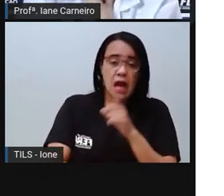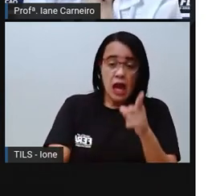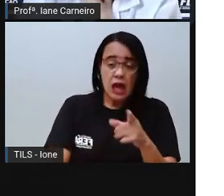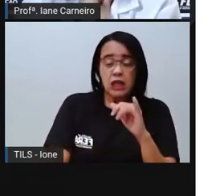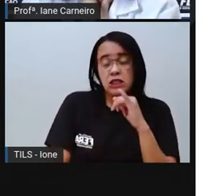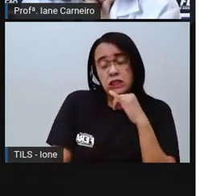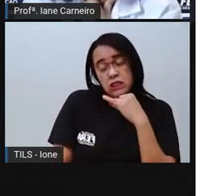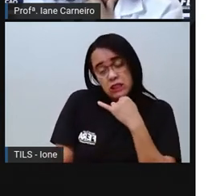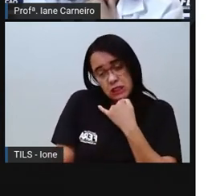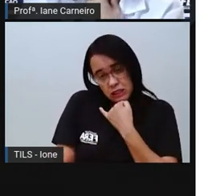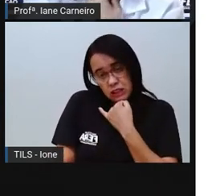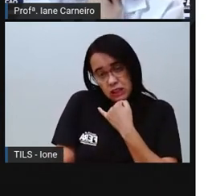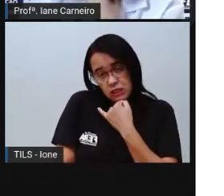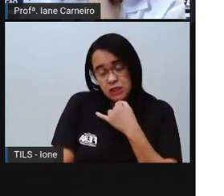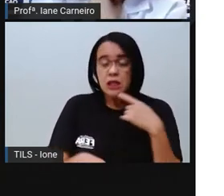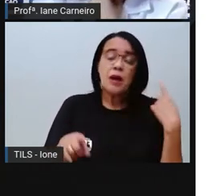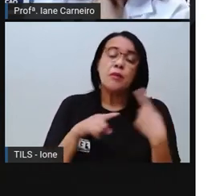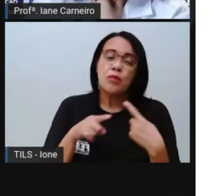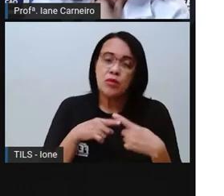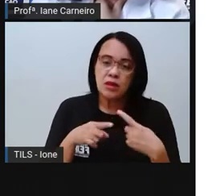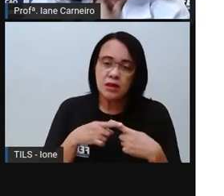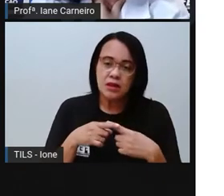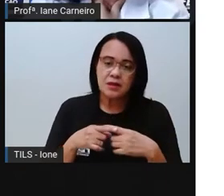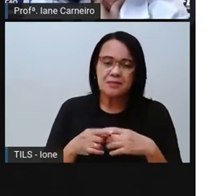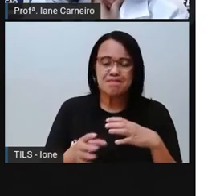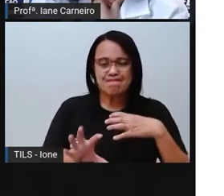esse afago, esse carinho, né?